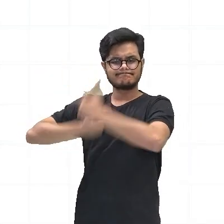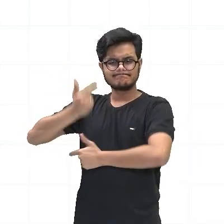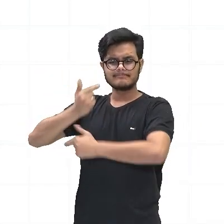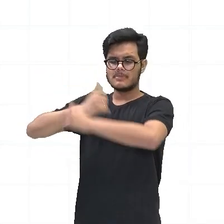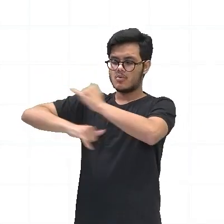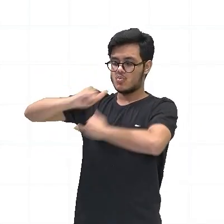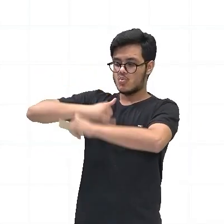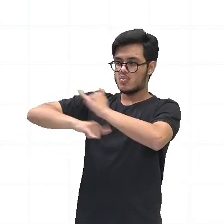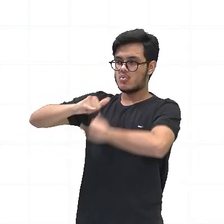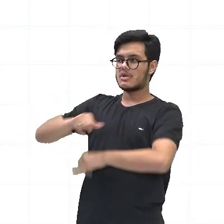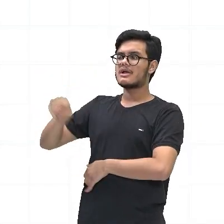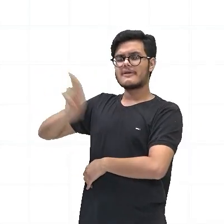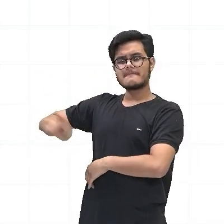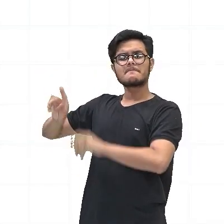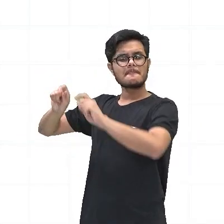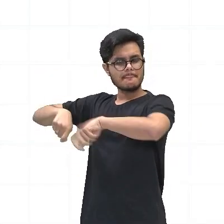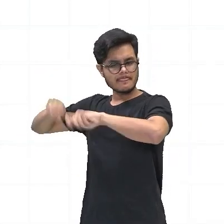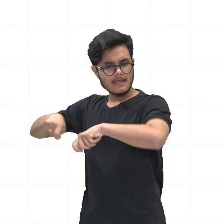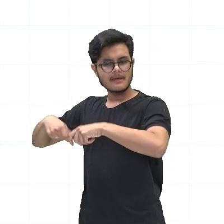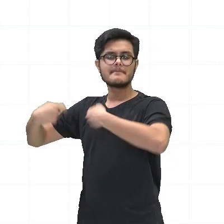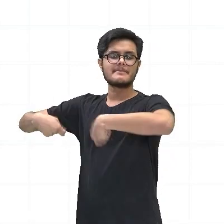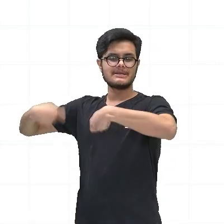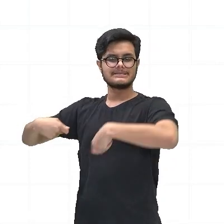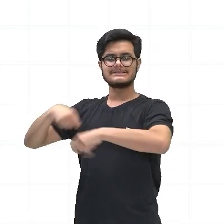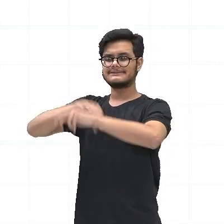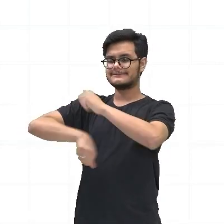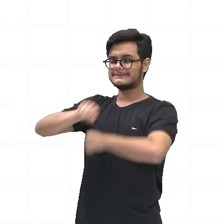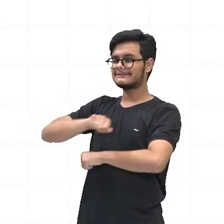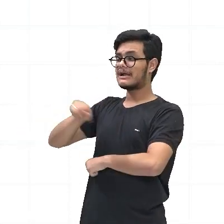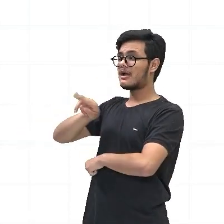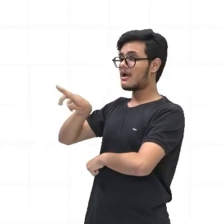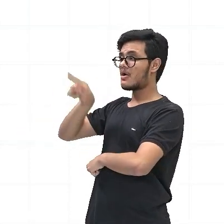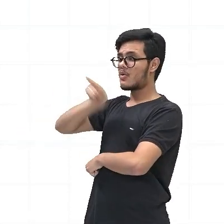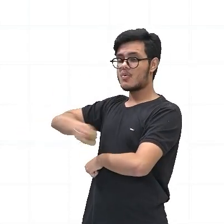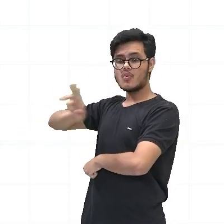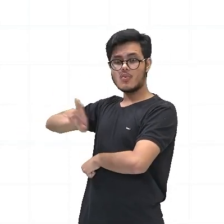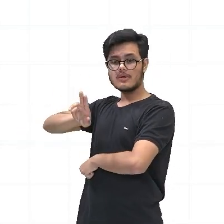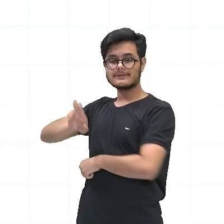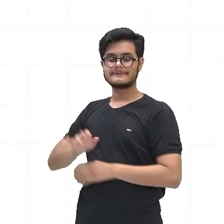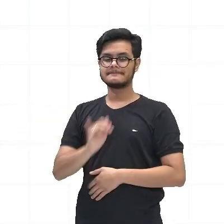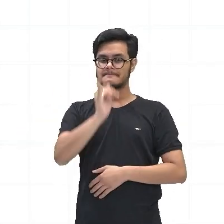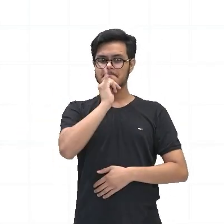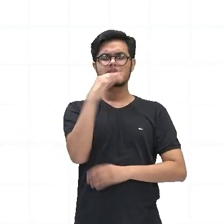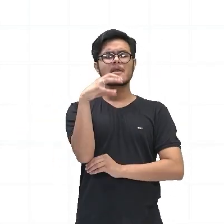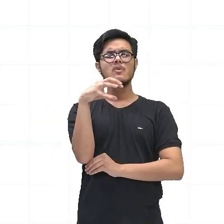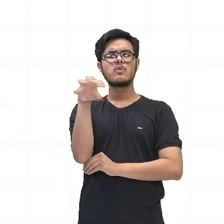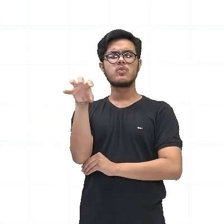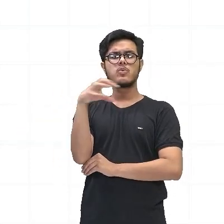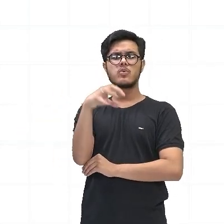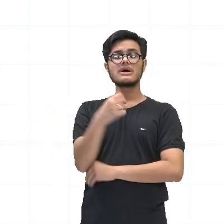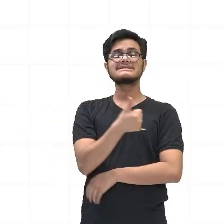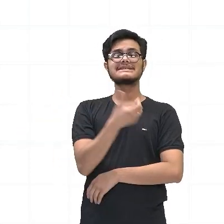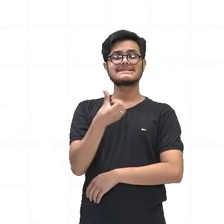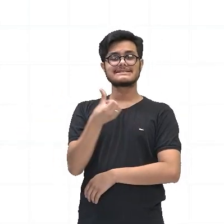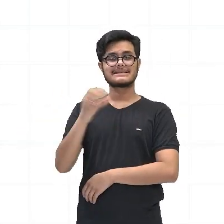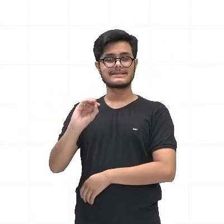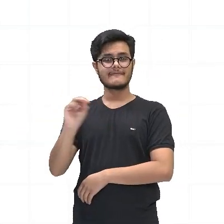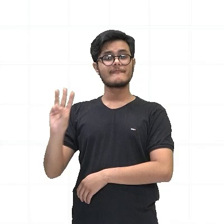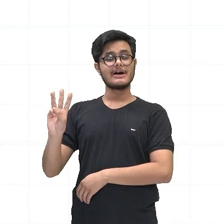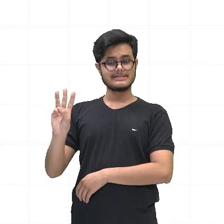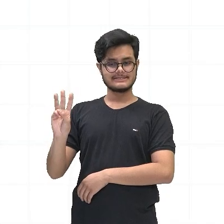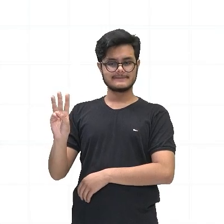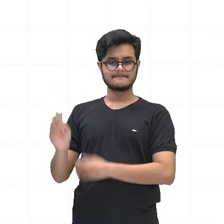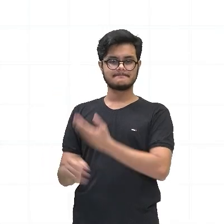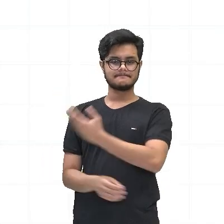certa potência, né, para poder trabalhar. E a gente observa como, por exemplo, os ventiladores consomem aí 160